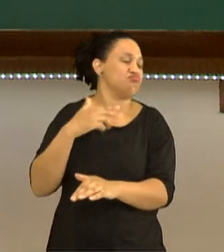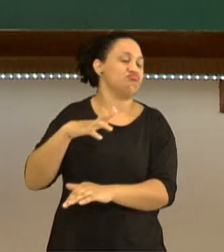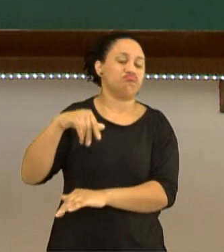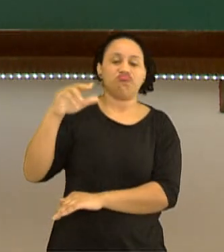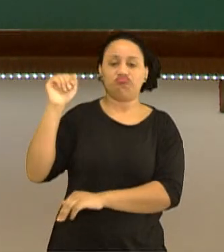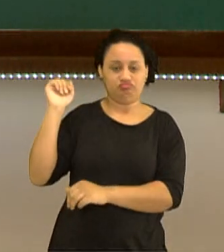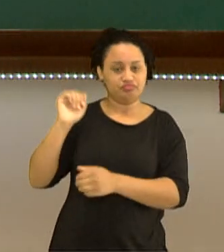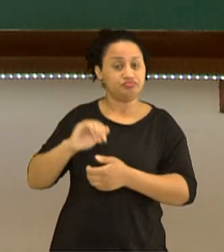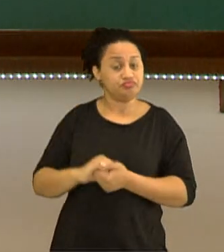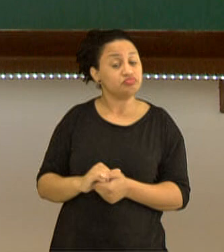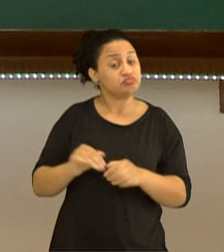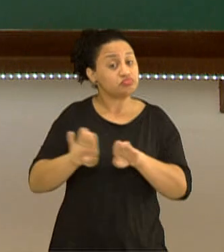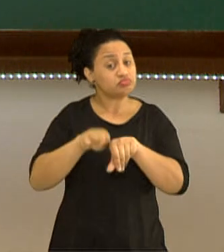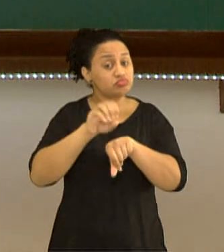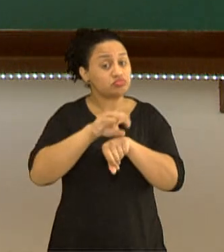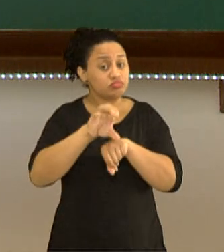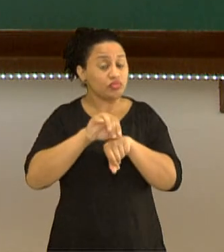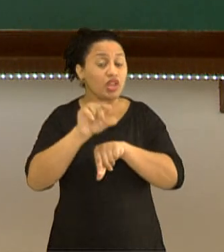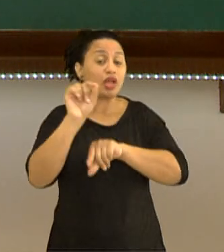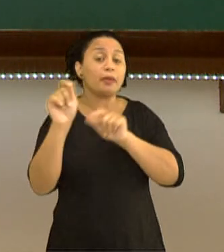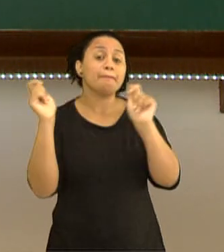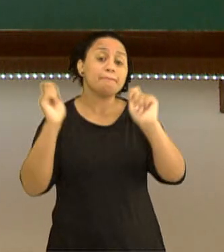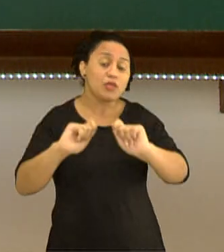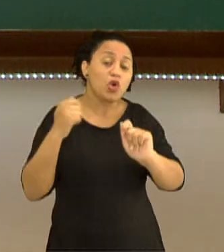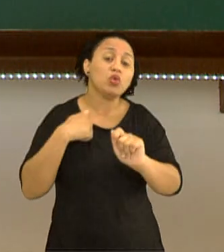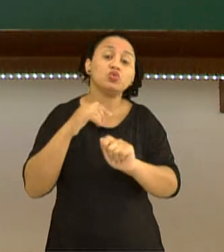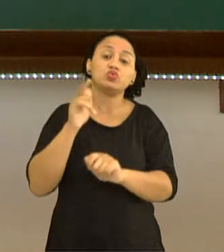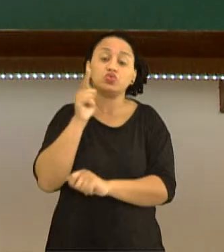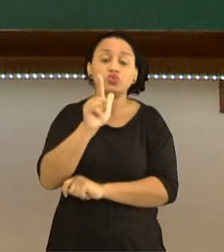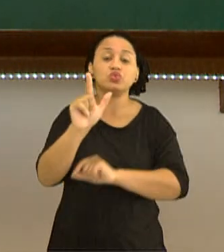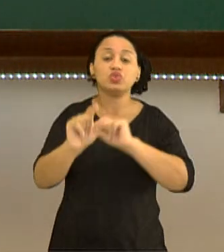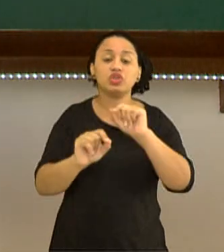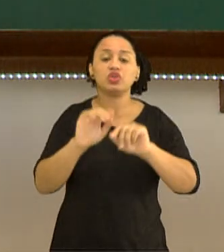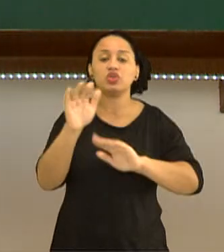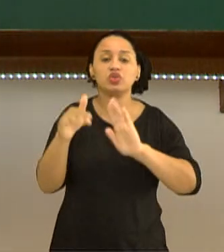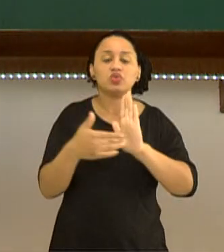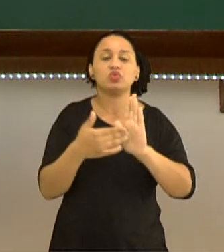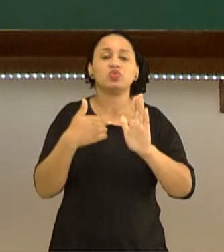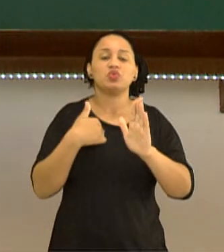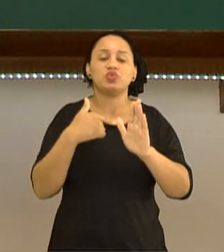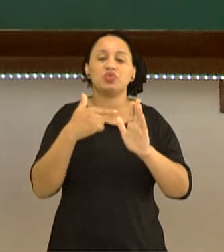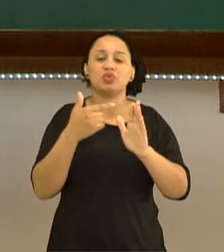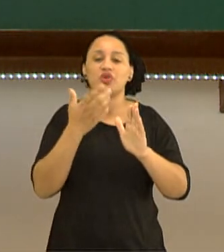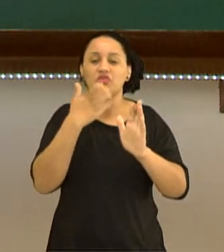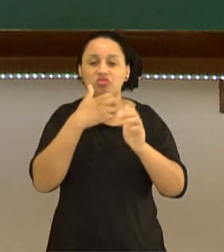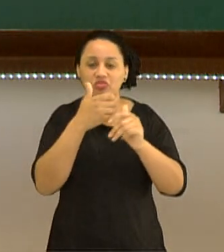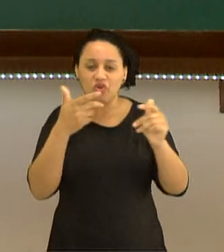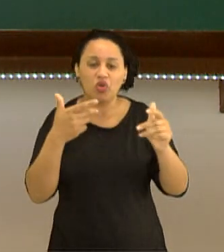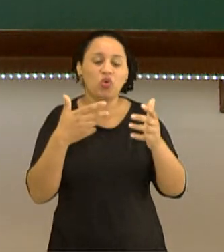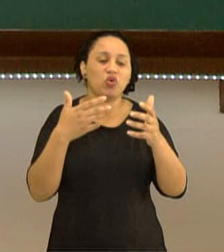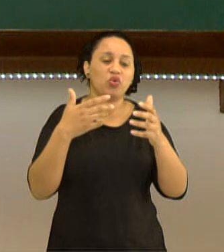jamais. Inclusive, uma dica para quem pode, para quem consegue, é pegar todas as cascas